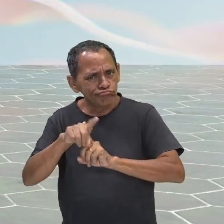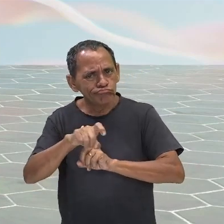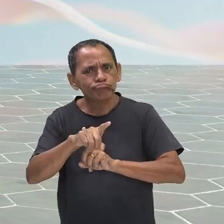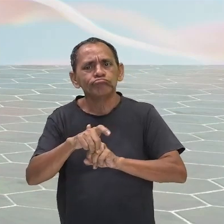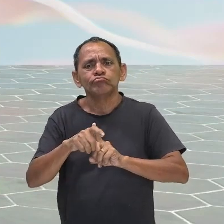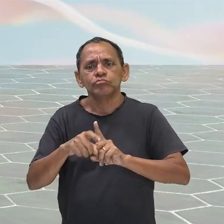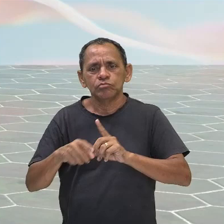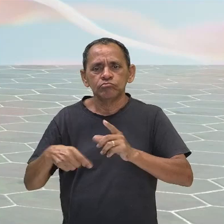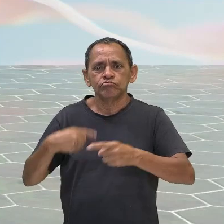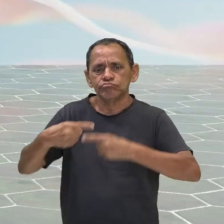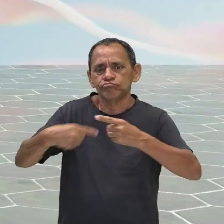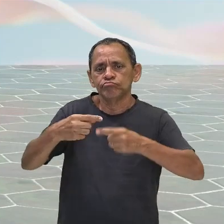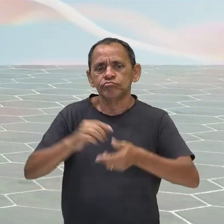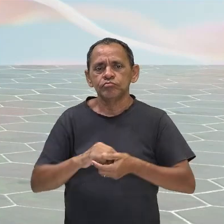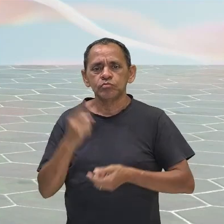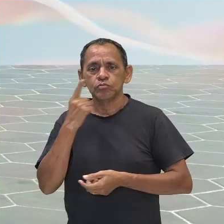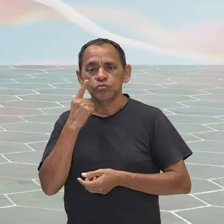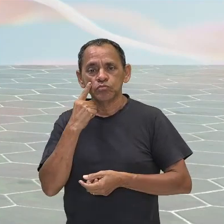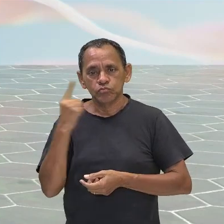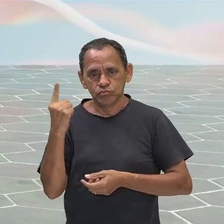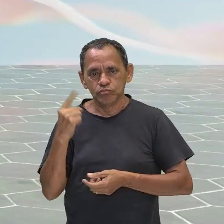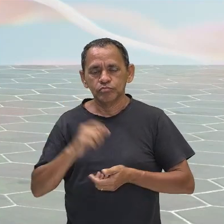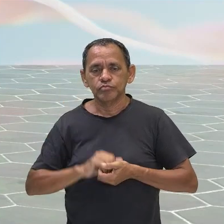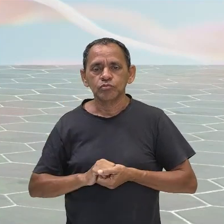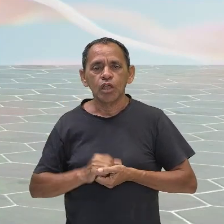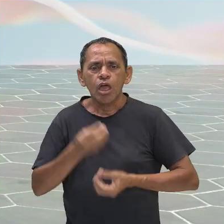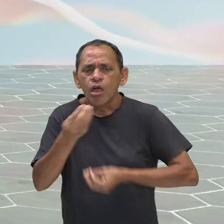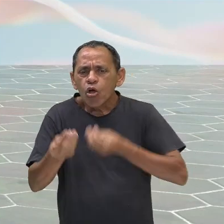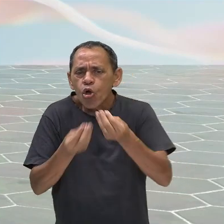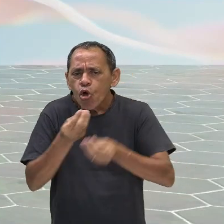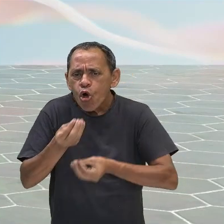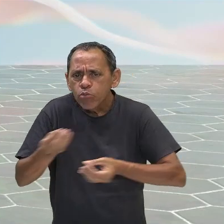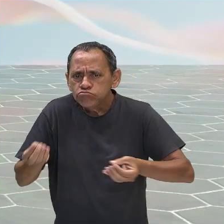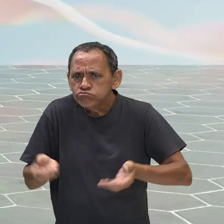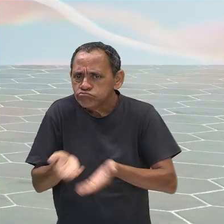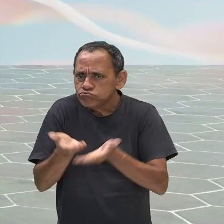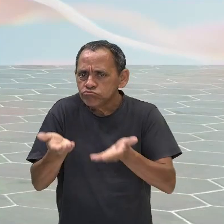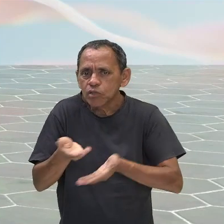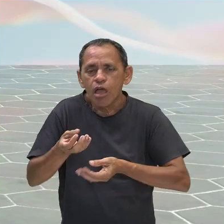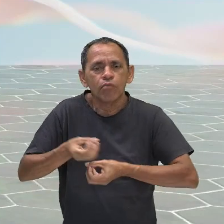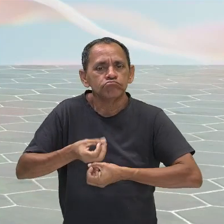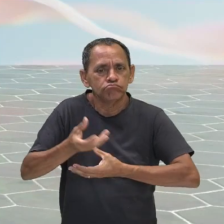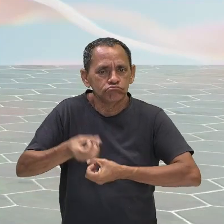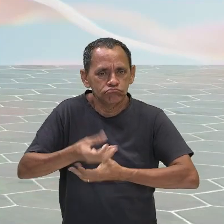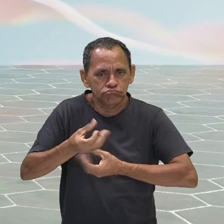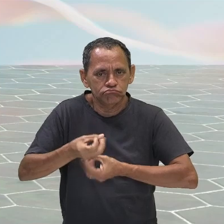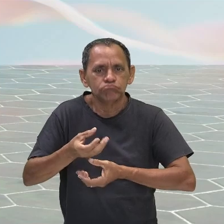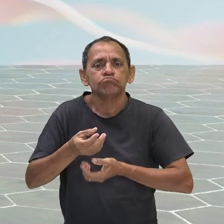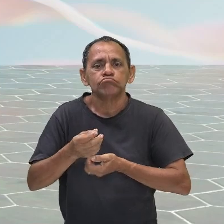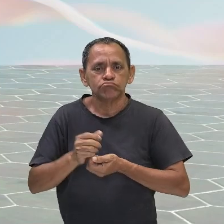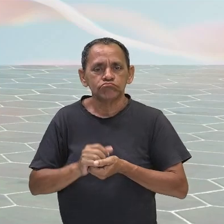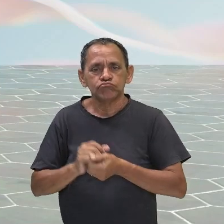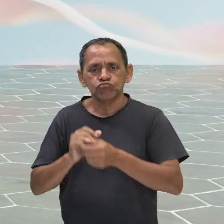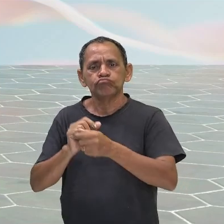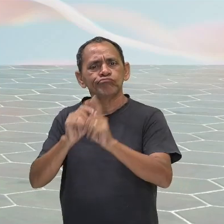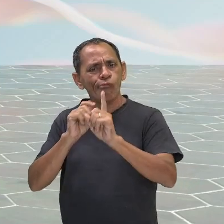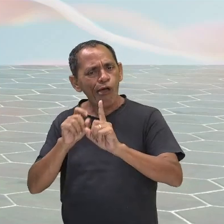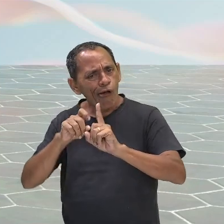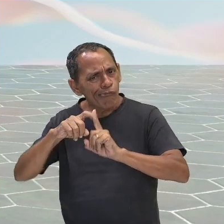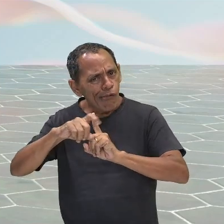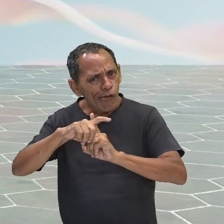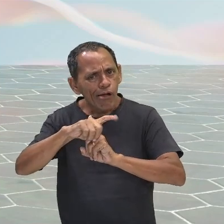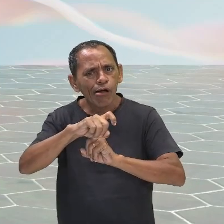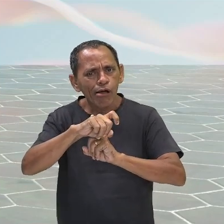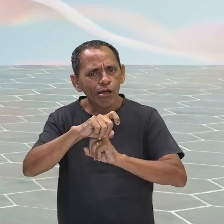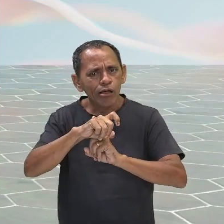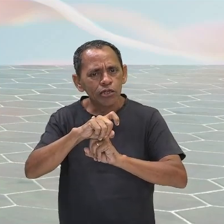vocês. Vejam, como se produzem os espermatozoides? Vocês já pararam aí para perguntar